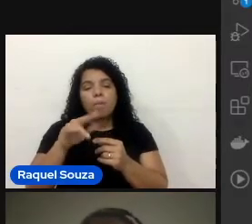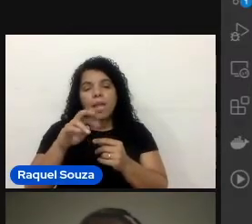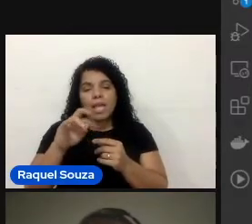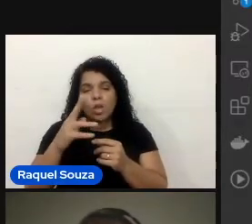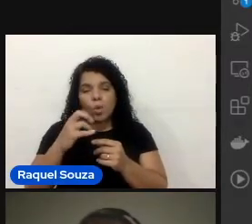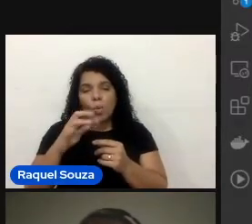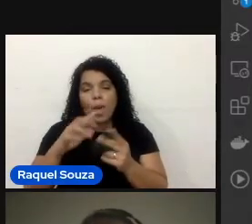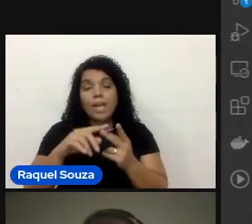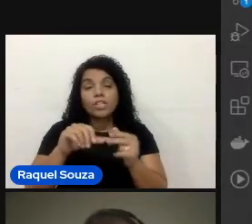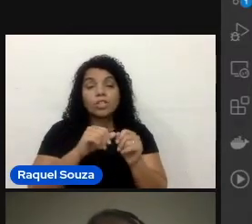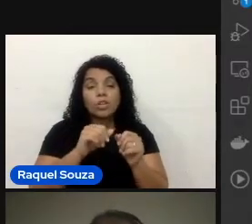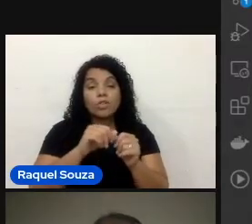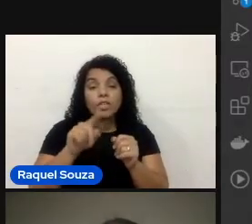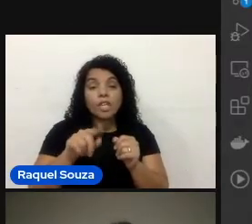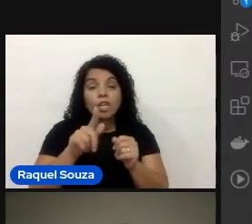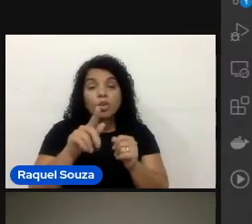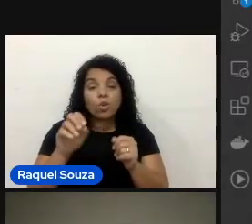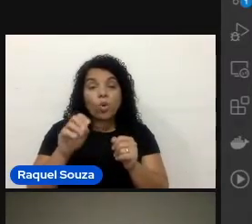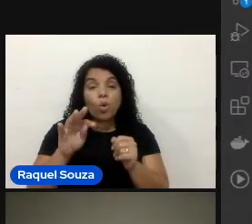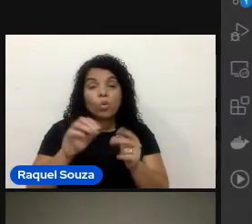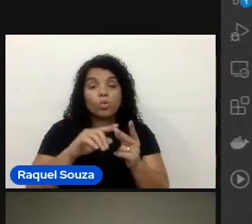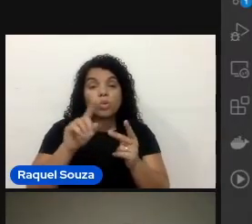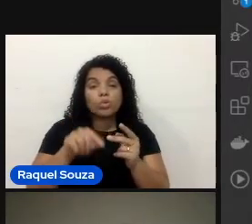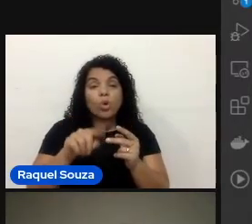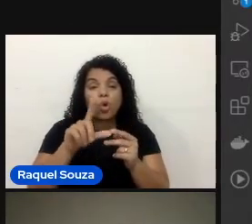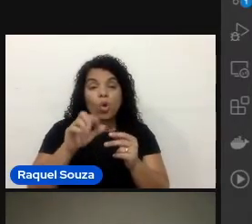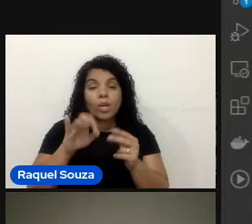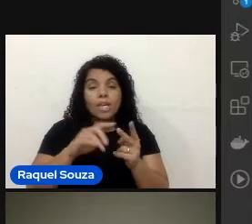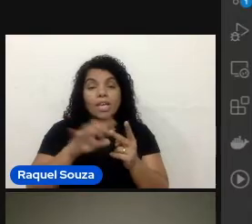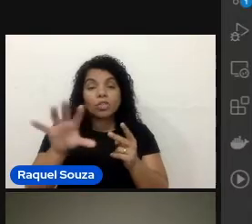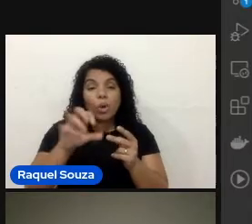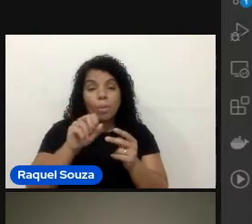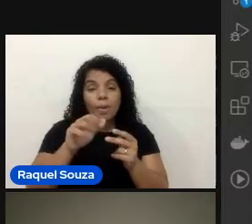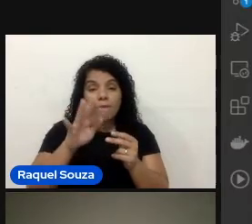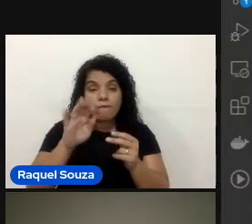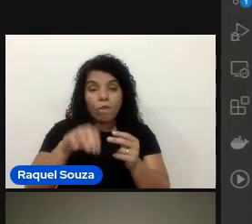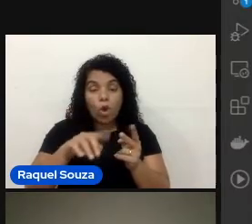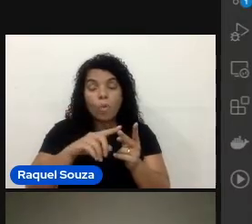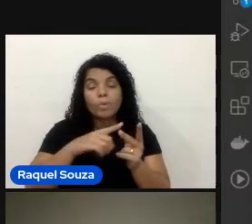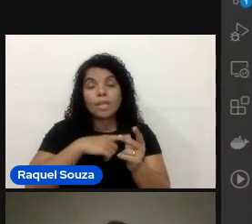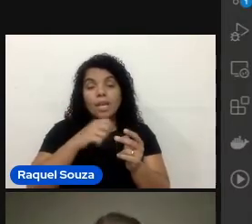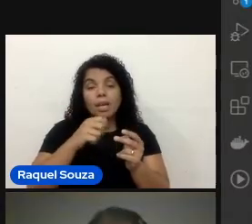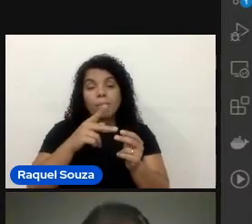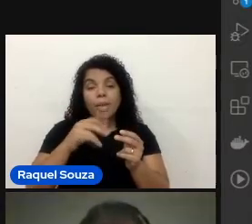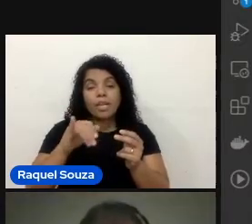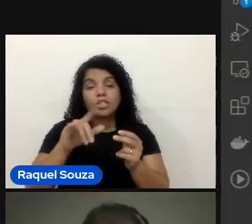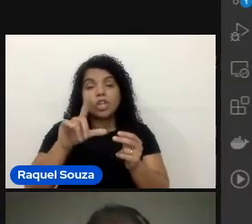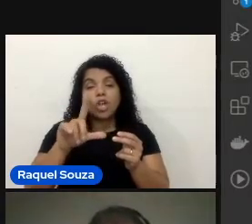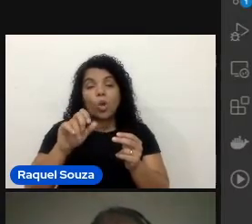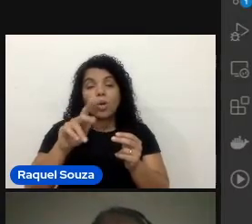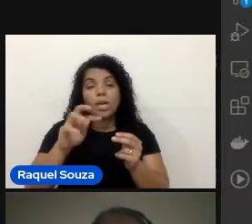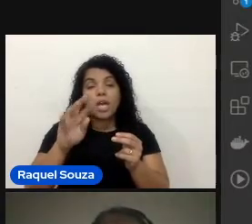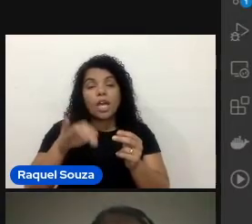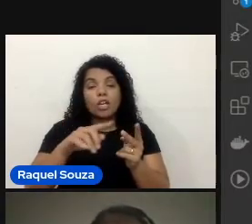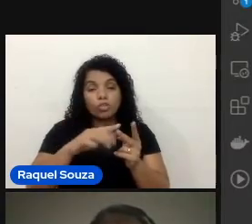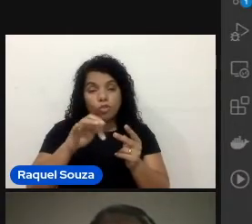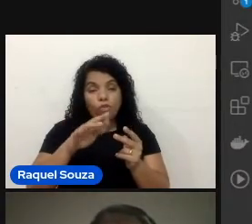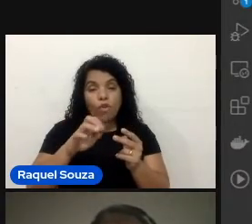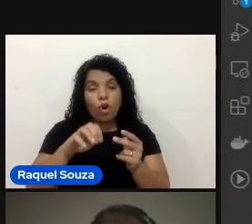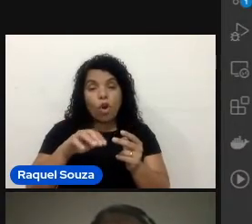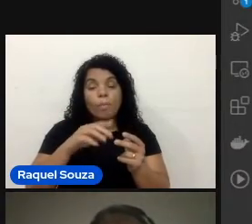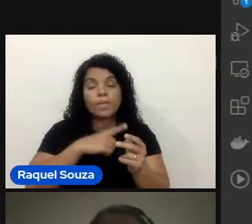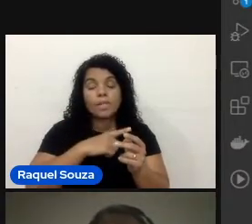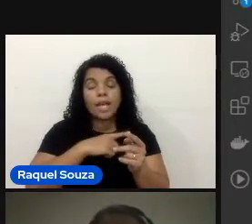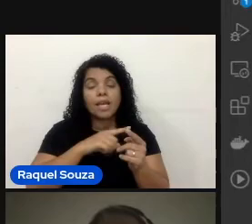login. Estou pegando o form, o Playwright tem essa API de locator, você localiza o elemento que você quer, aqui no